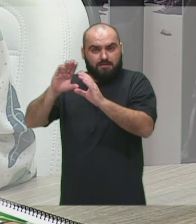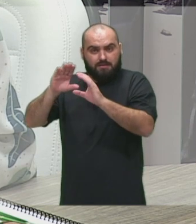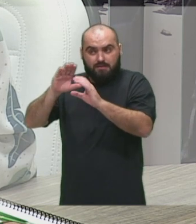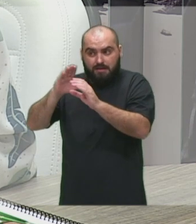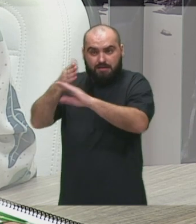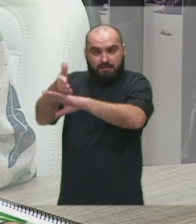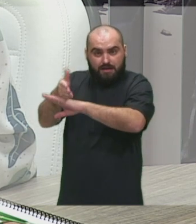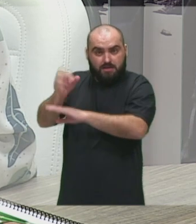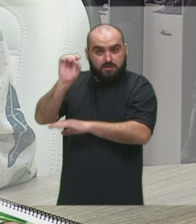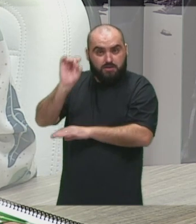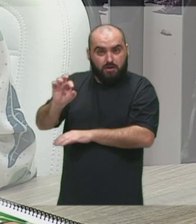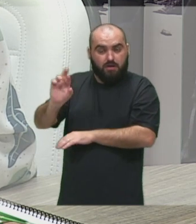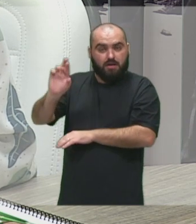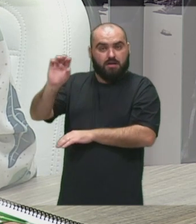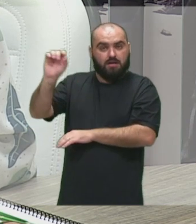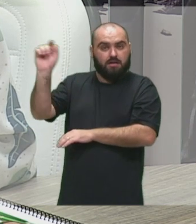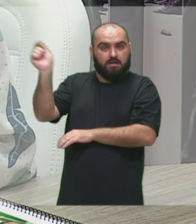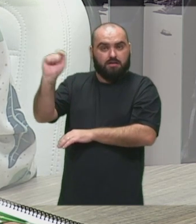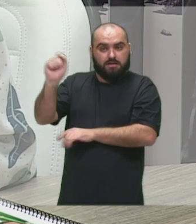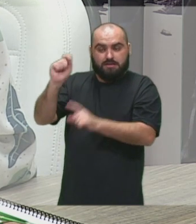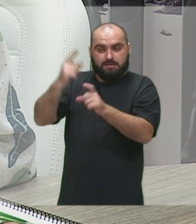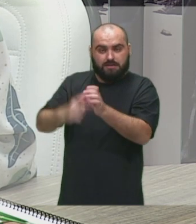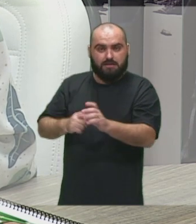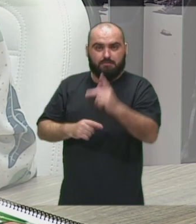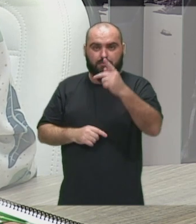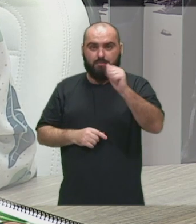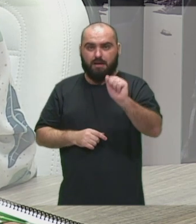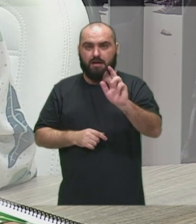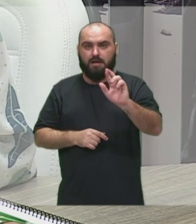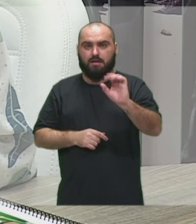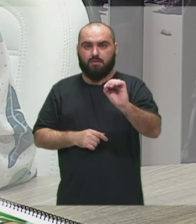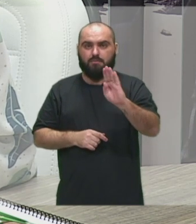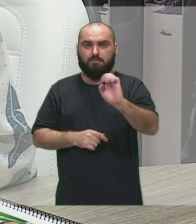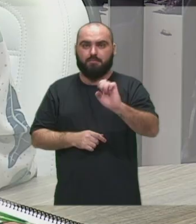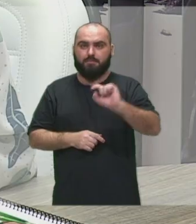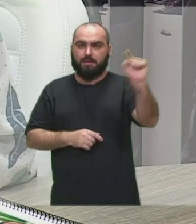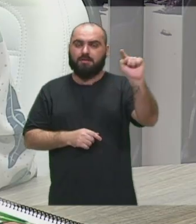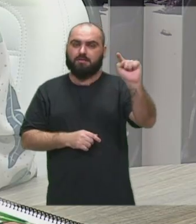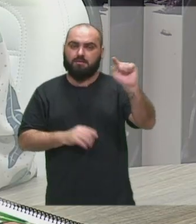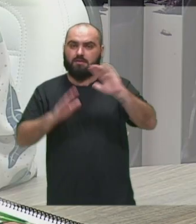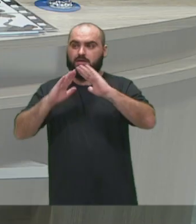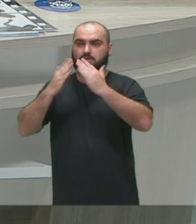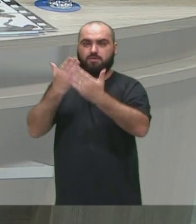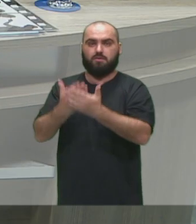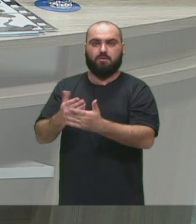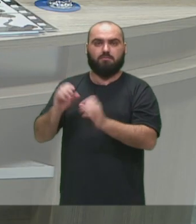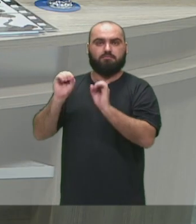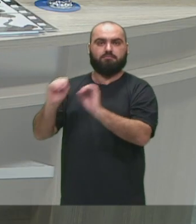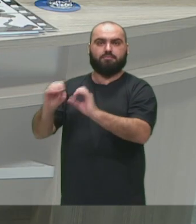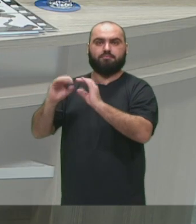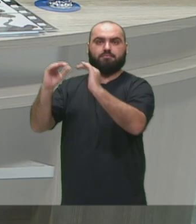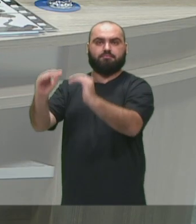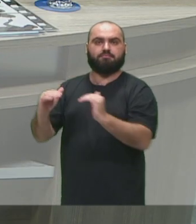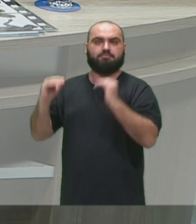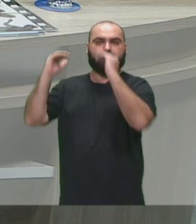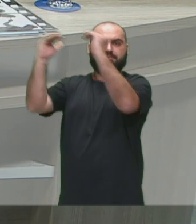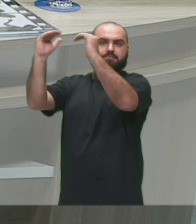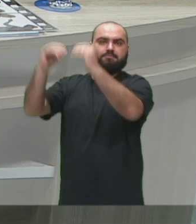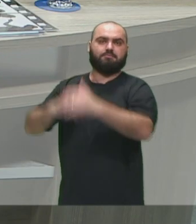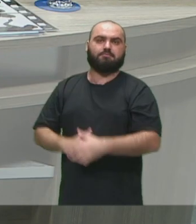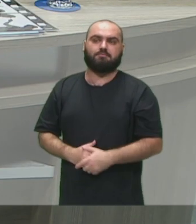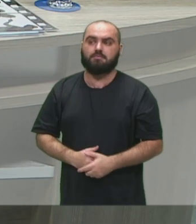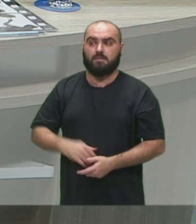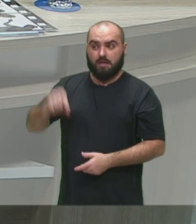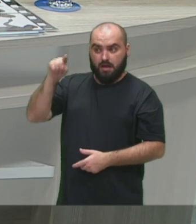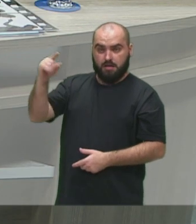do Sul, na cidade de Parobé, em uma escola de ensino superior, de formação.